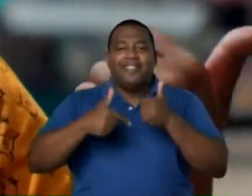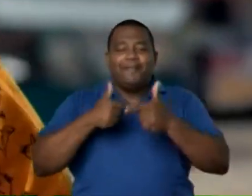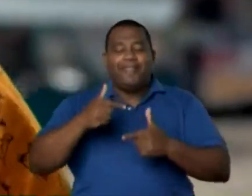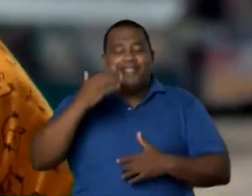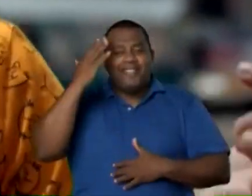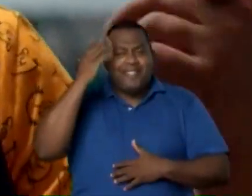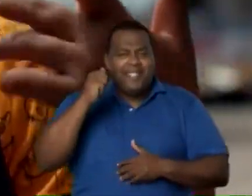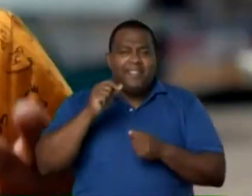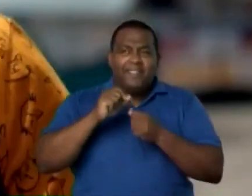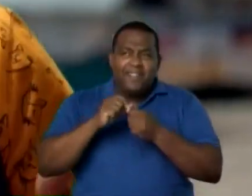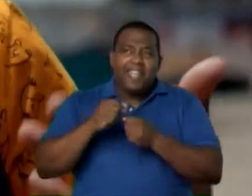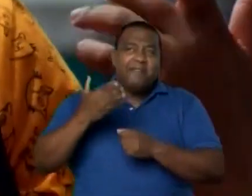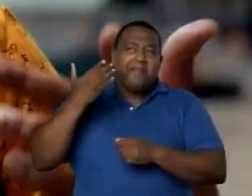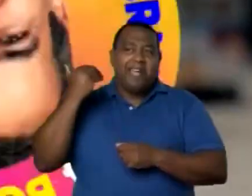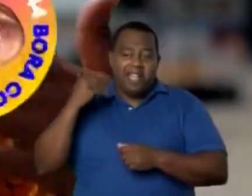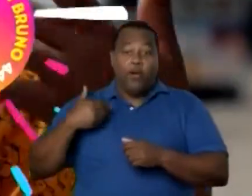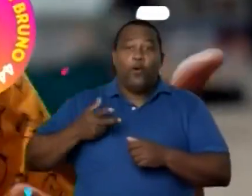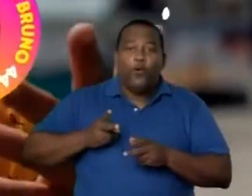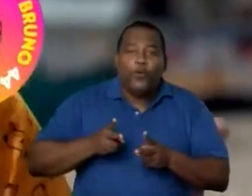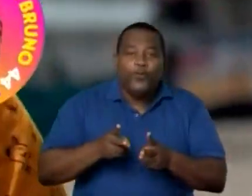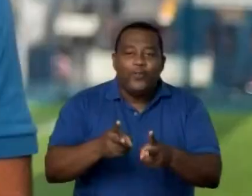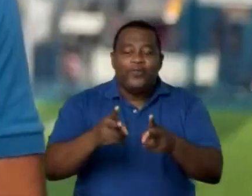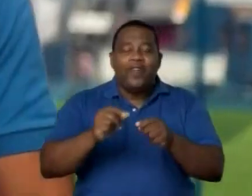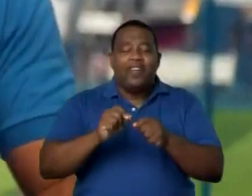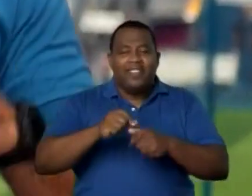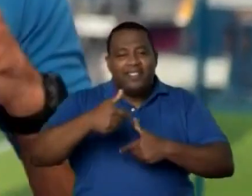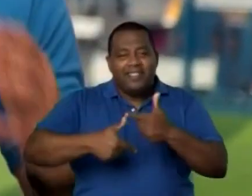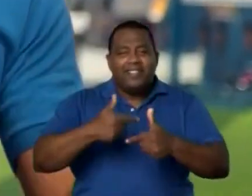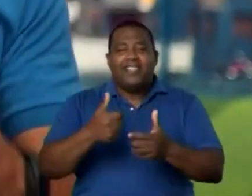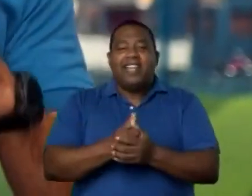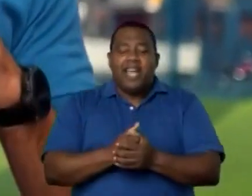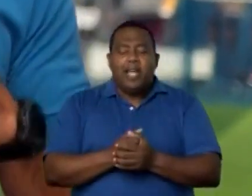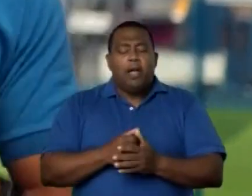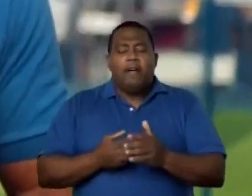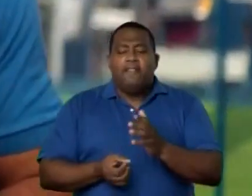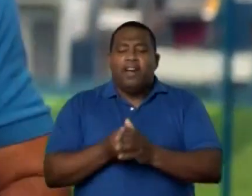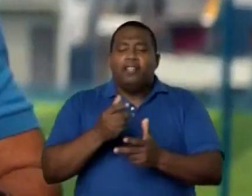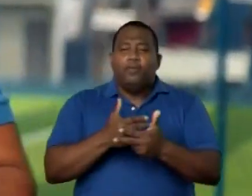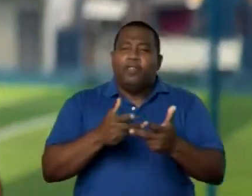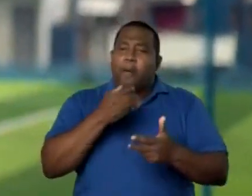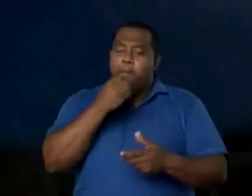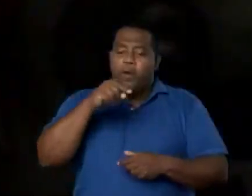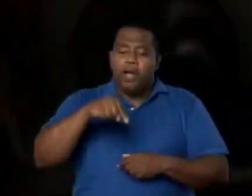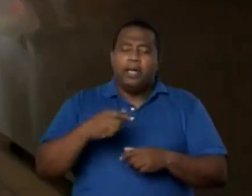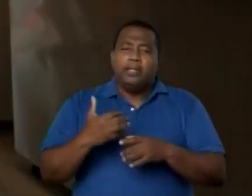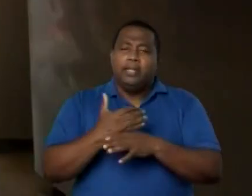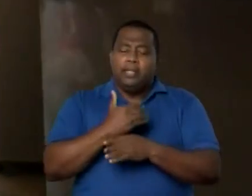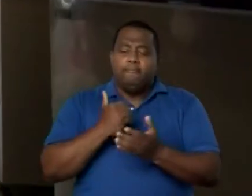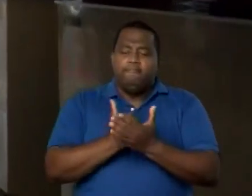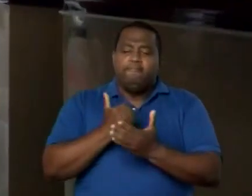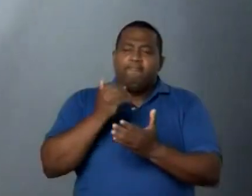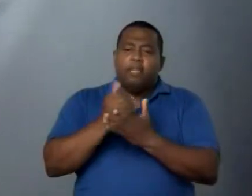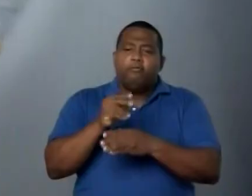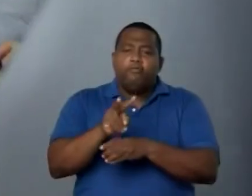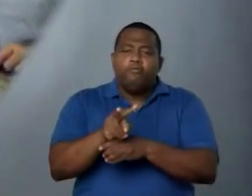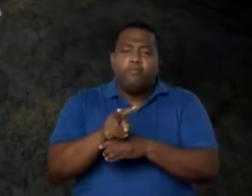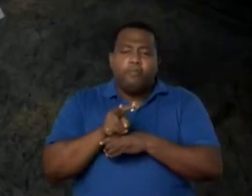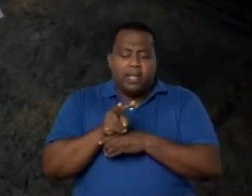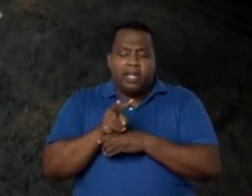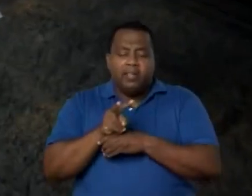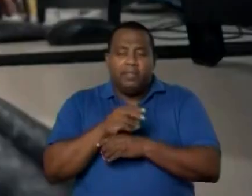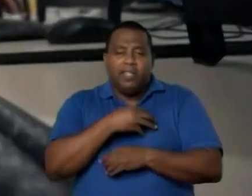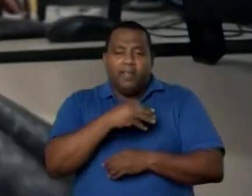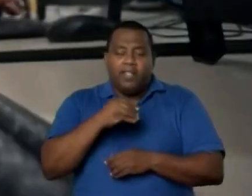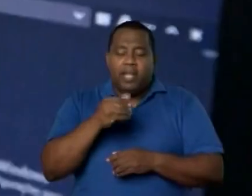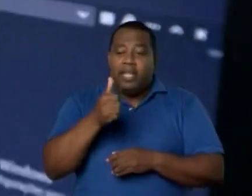que você fez, faz e vai continuar fazendo. Vem muita coisa boa para nossa cidade. Vamos ampliar o crédito Salvador,